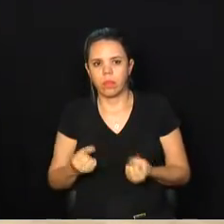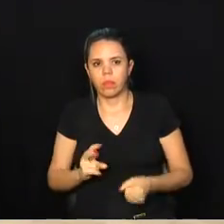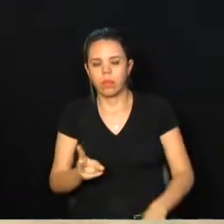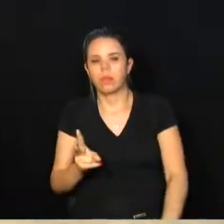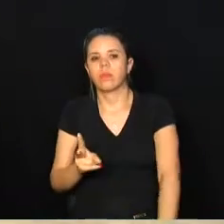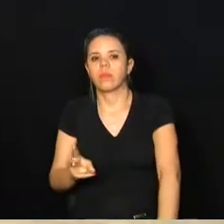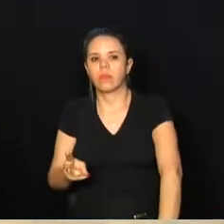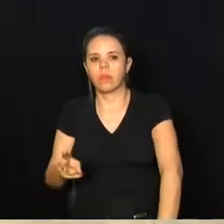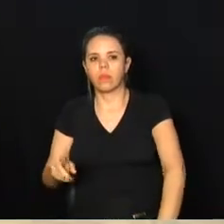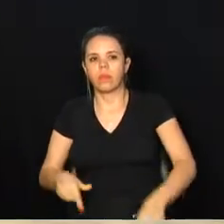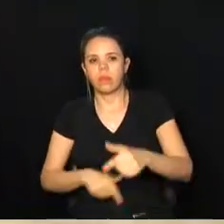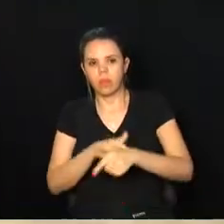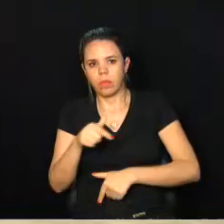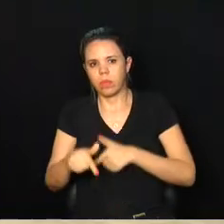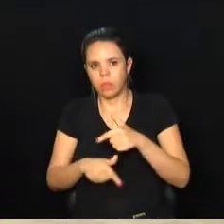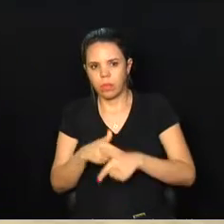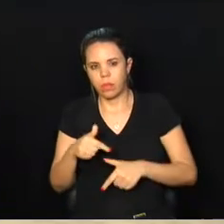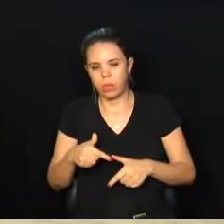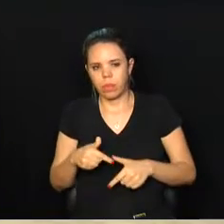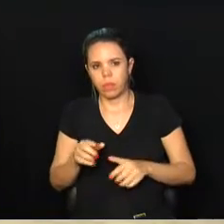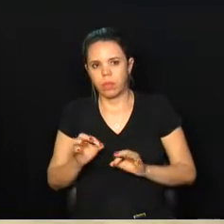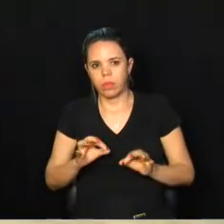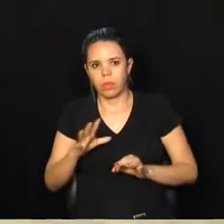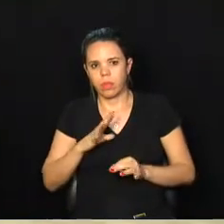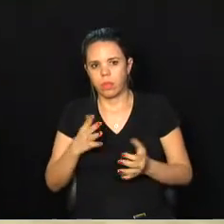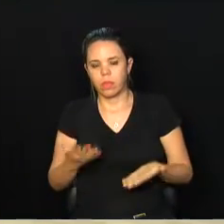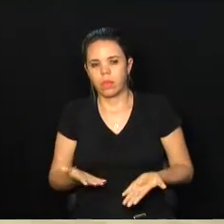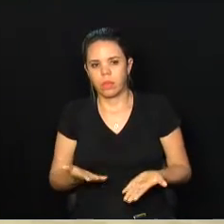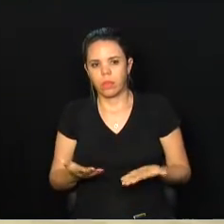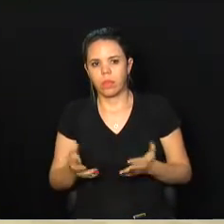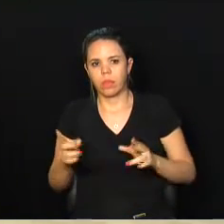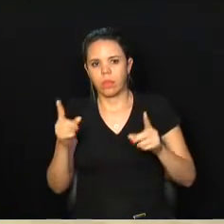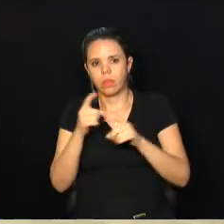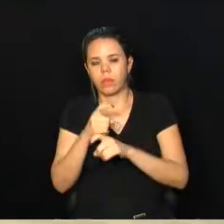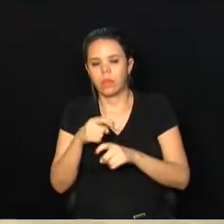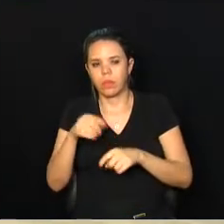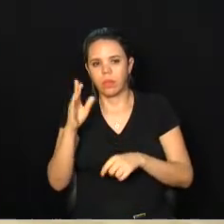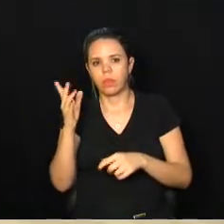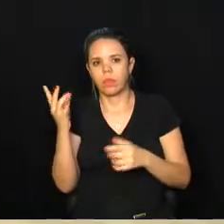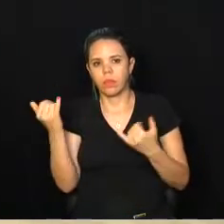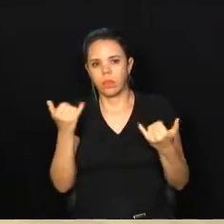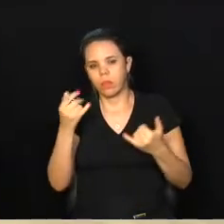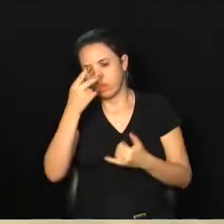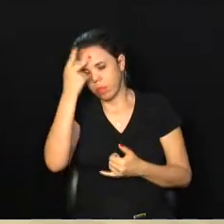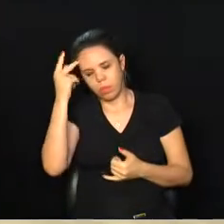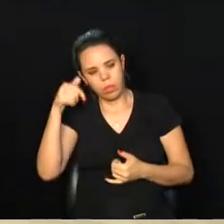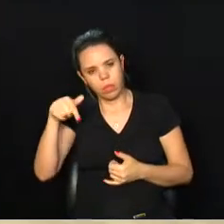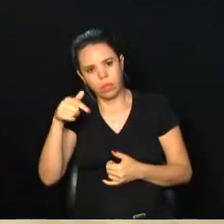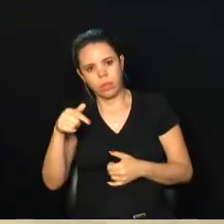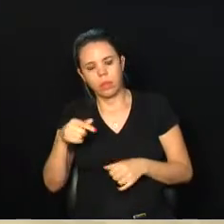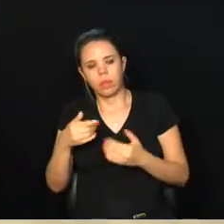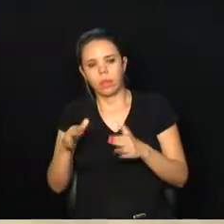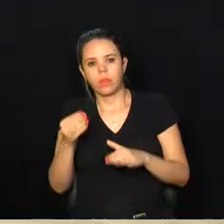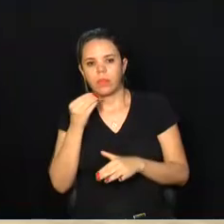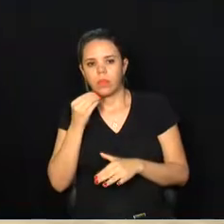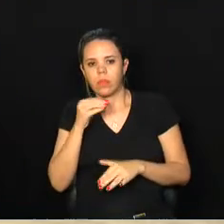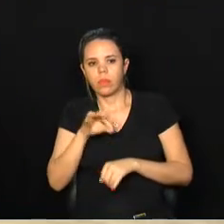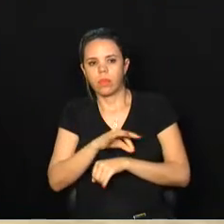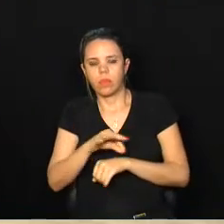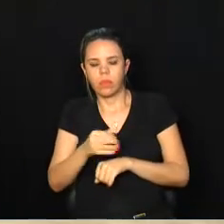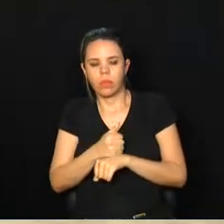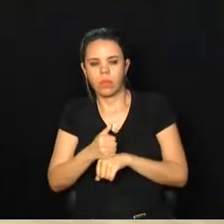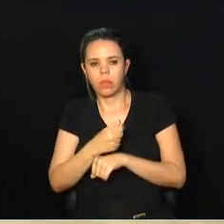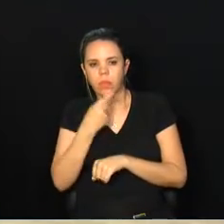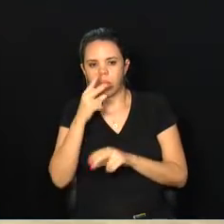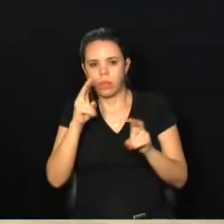continuar trabalhando e produzindo para a cidade. Quais são as dificuldades mais ouvidas quando o senhor abre espaço para os arquitetos para